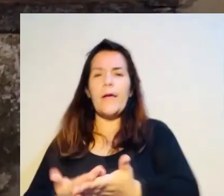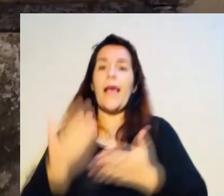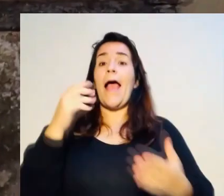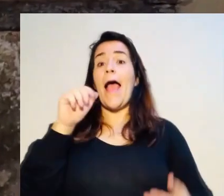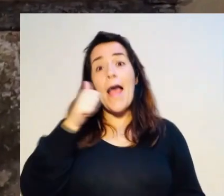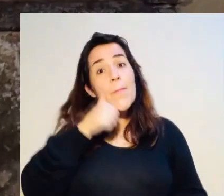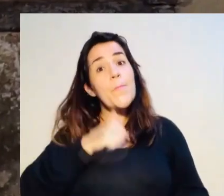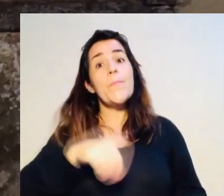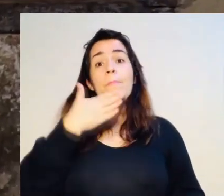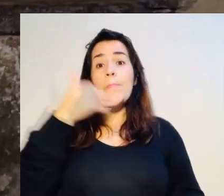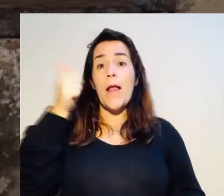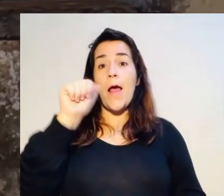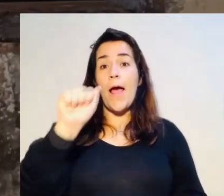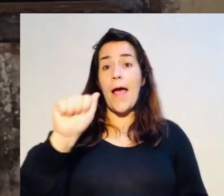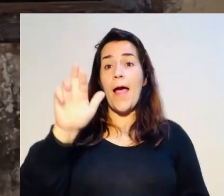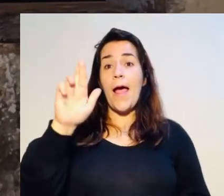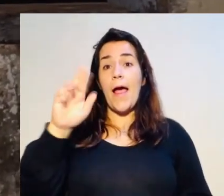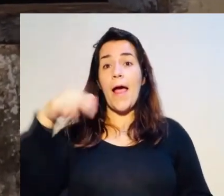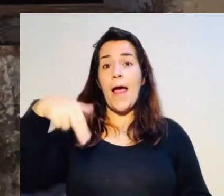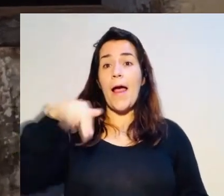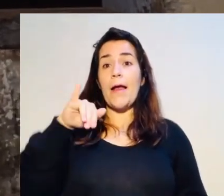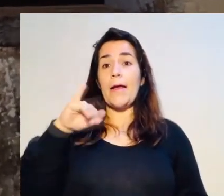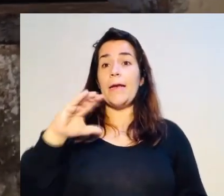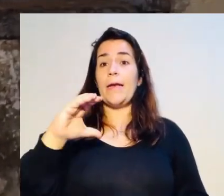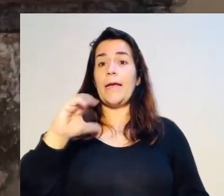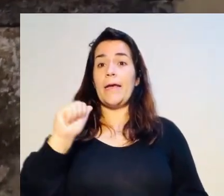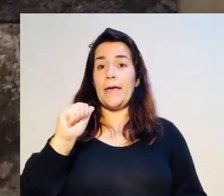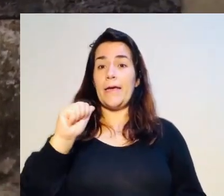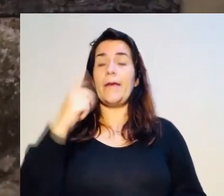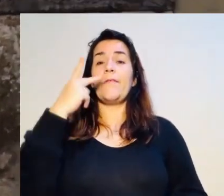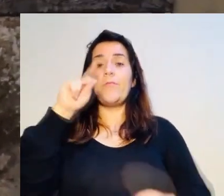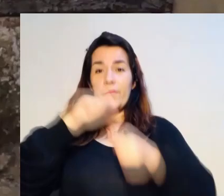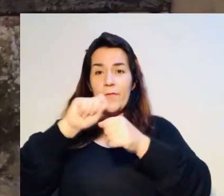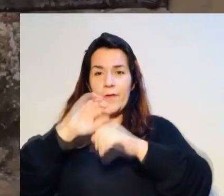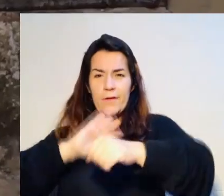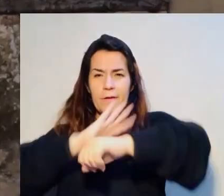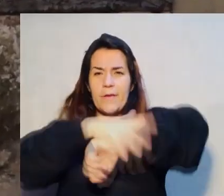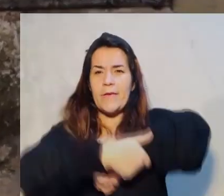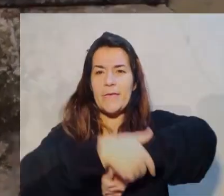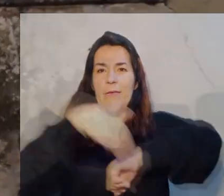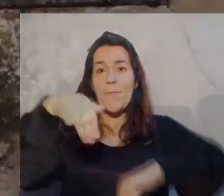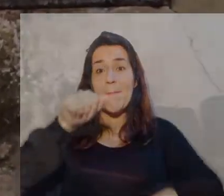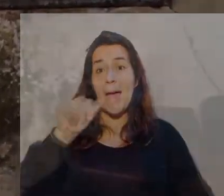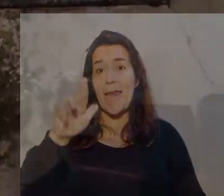aí já é arnica. Mas para essas dores de inflamação, pode tacar a erva de Santa Maria.